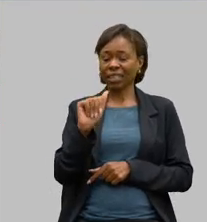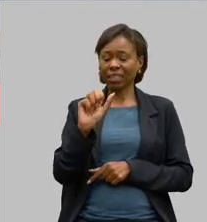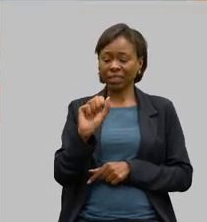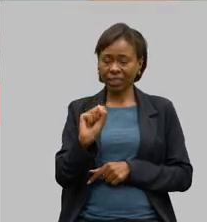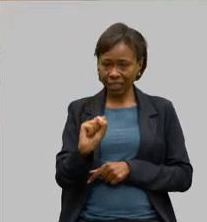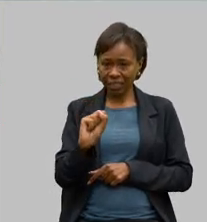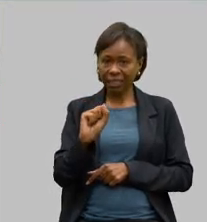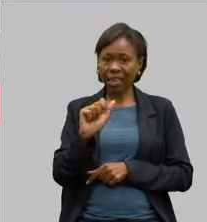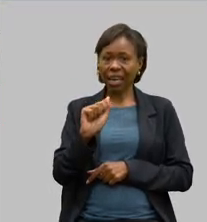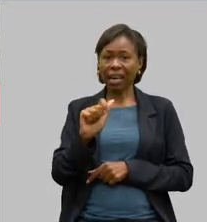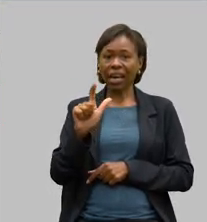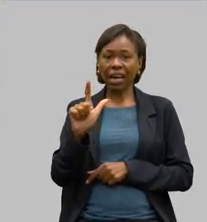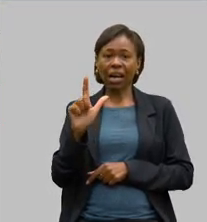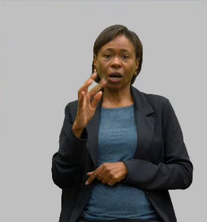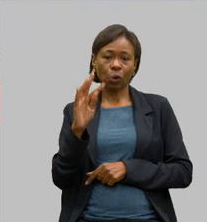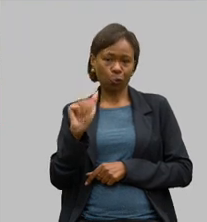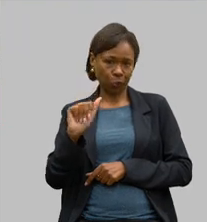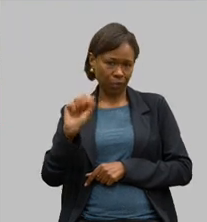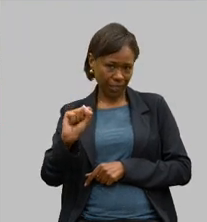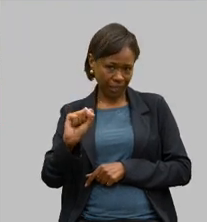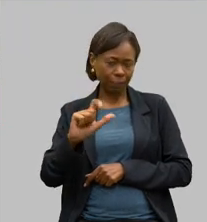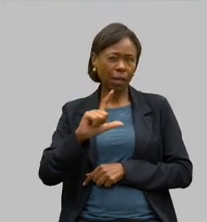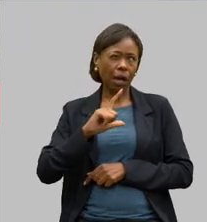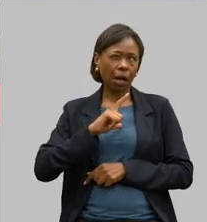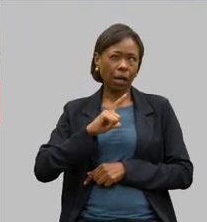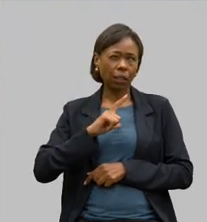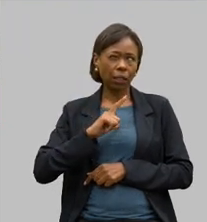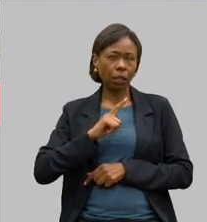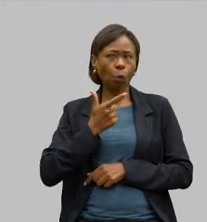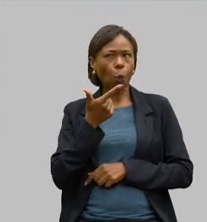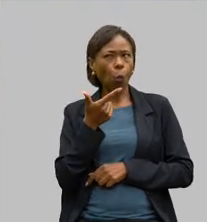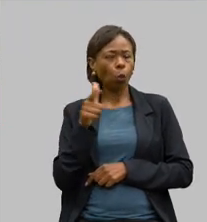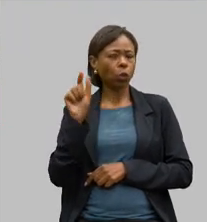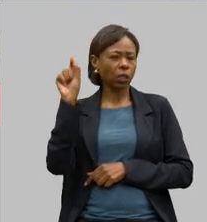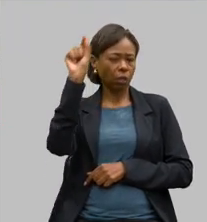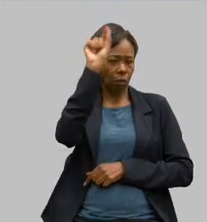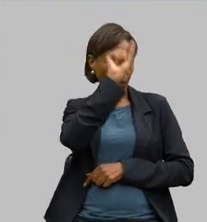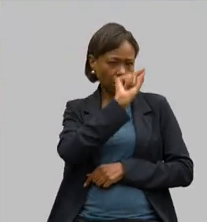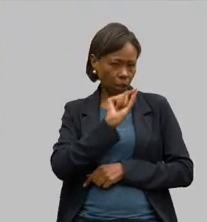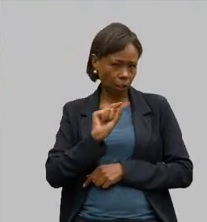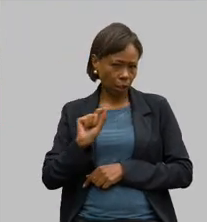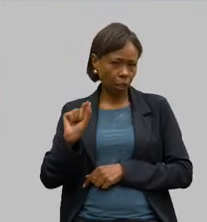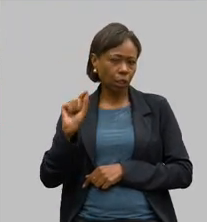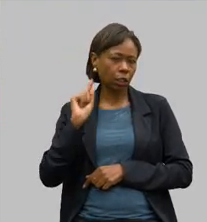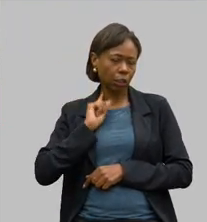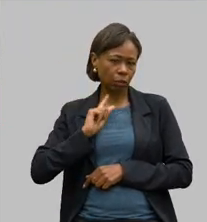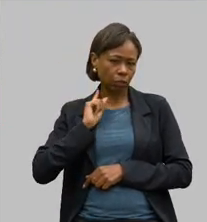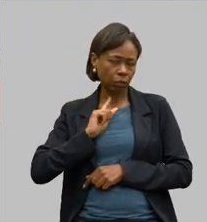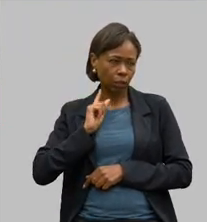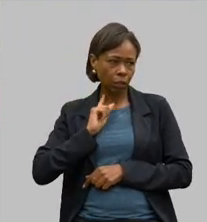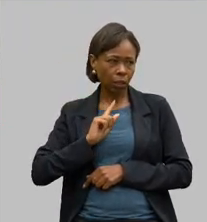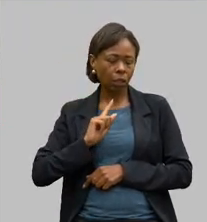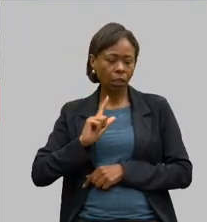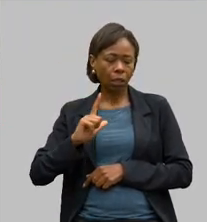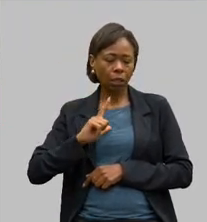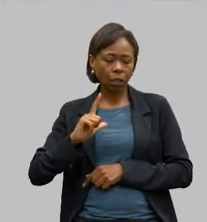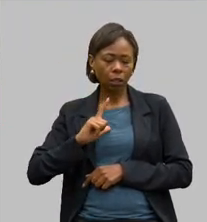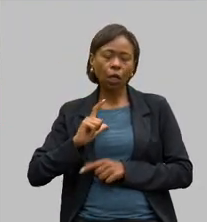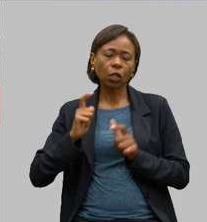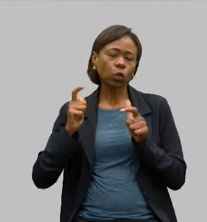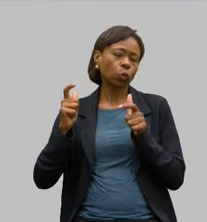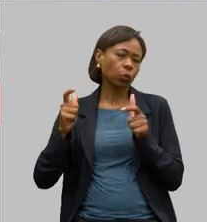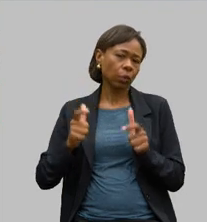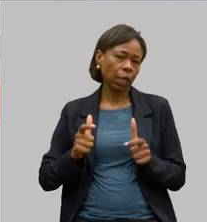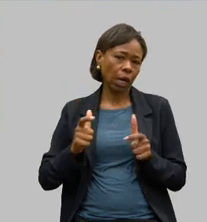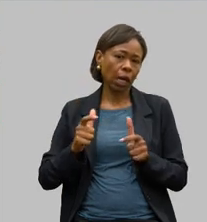eh eh para outras regiões eh de Minas Gerais eh onde é a